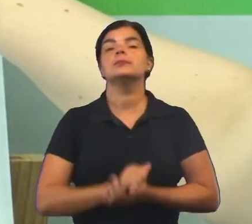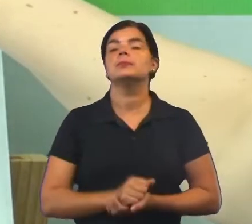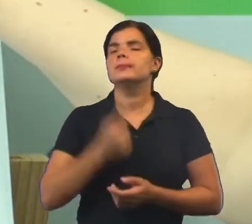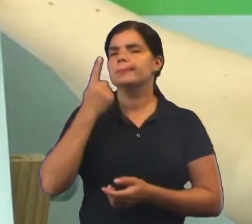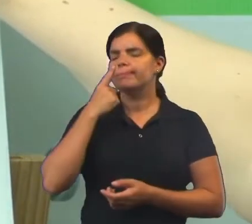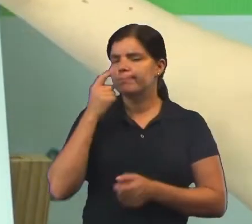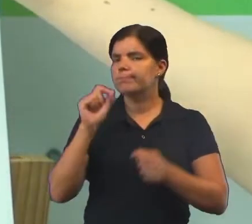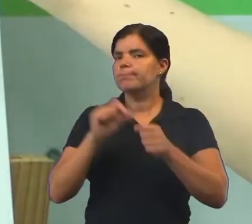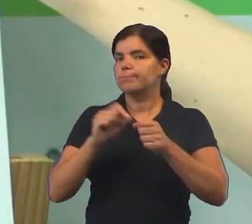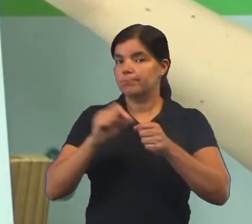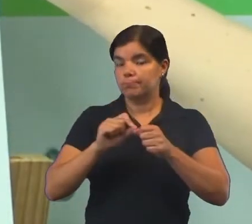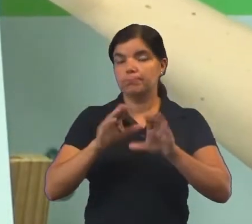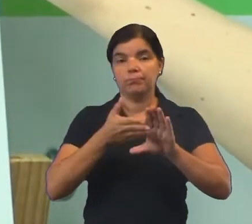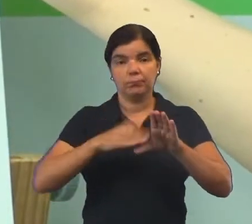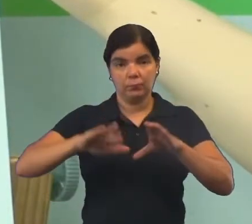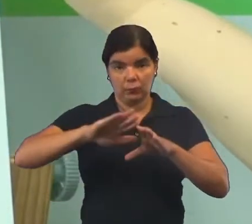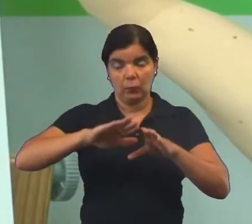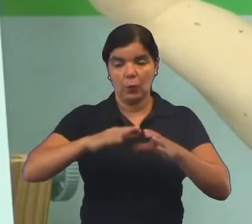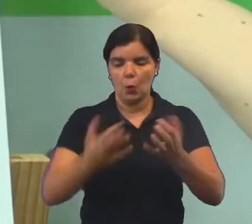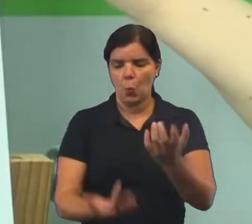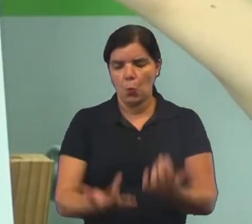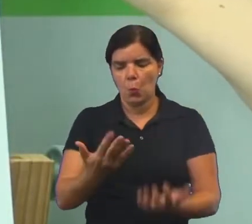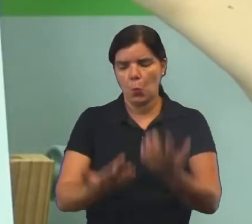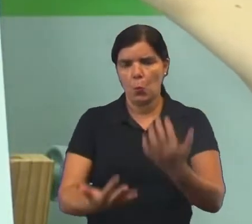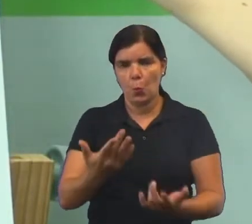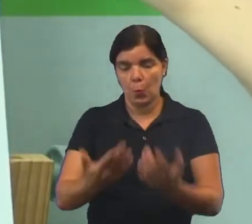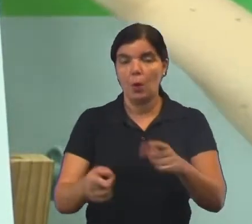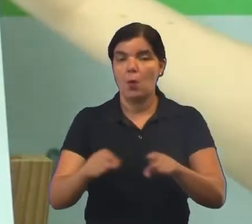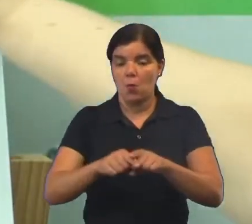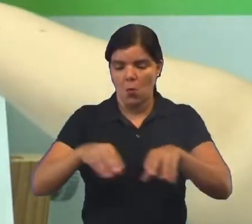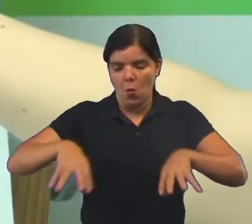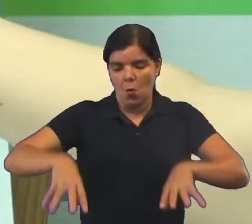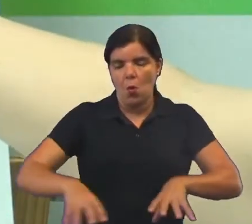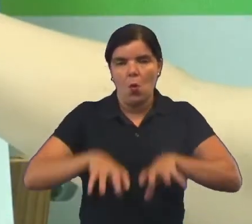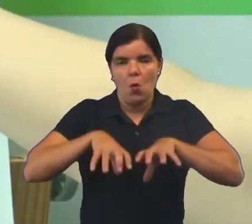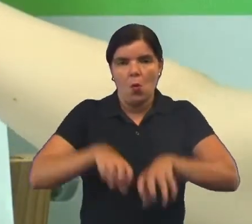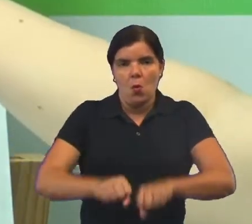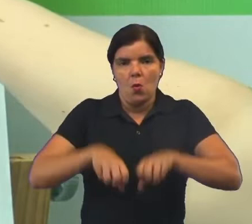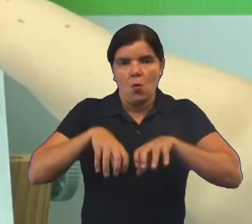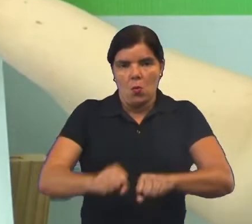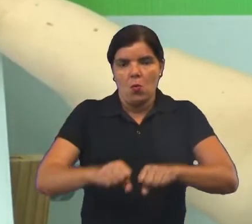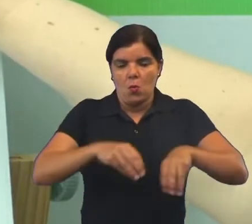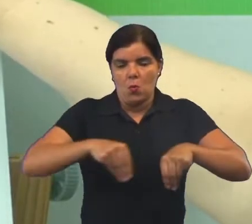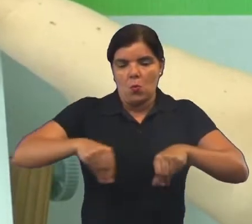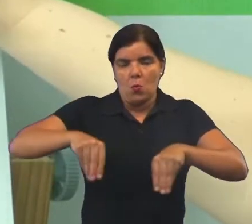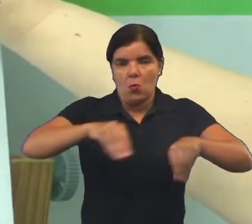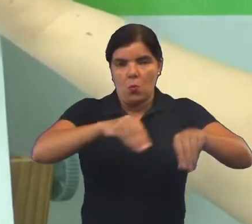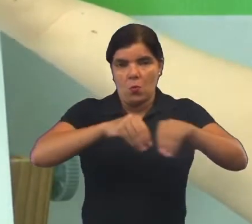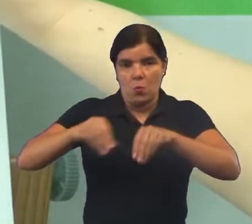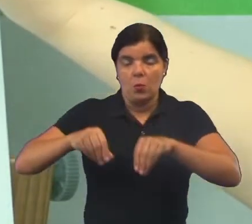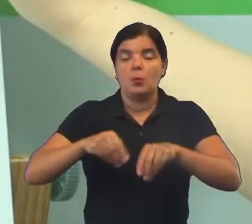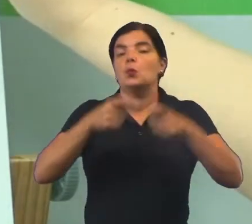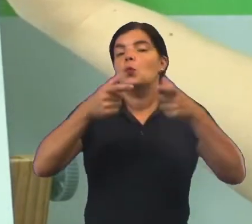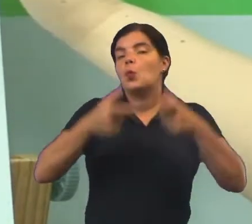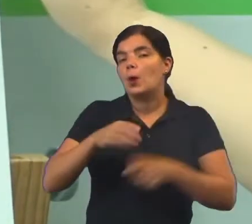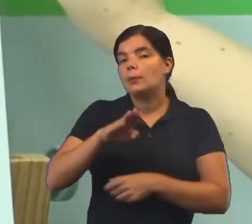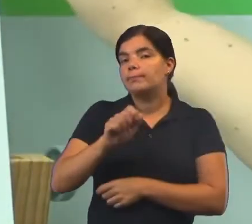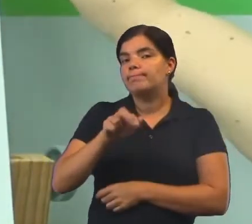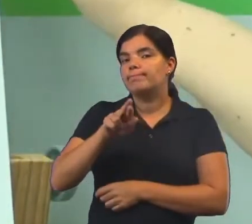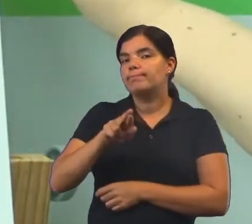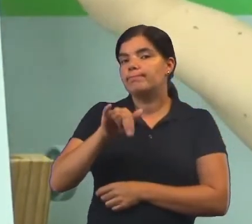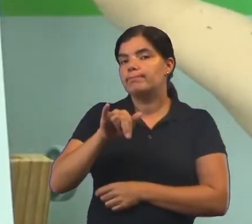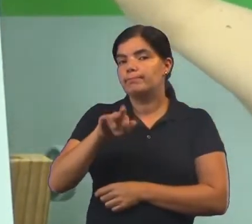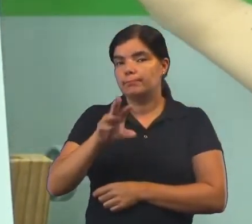à mão e queimadas no fogo. O barro vem de um lugar chamado Barreiros, em